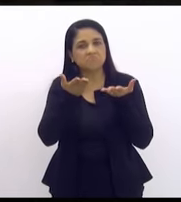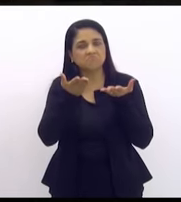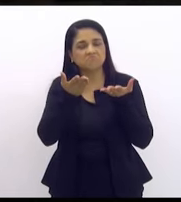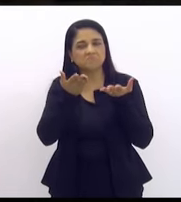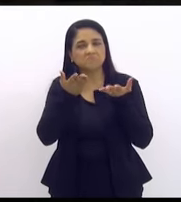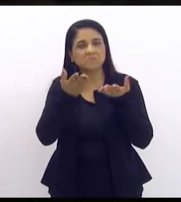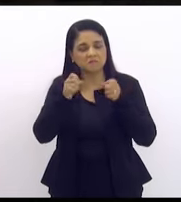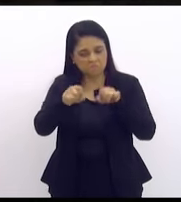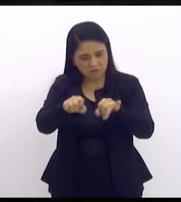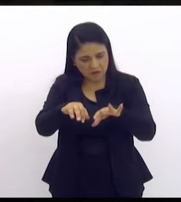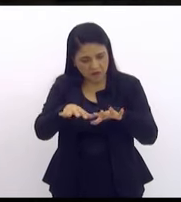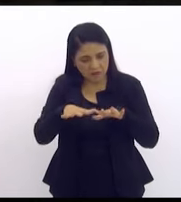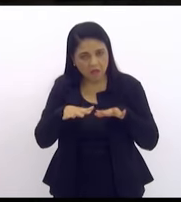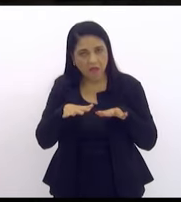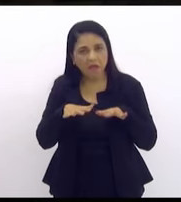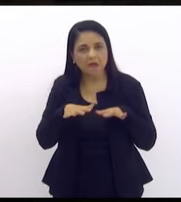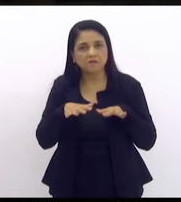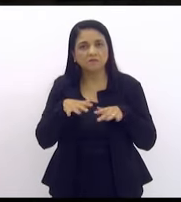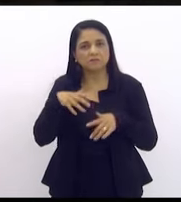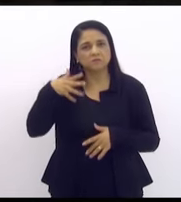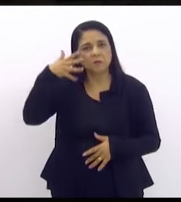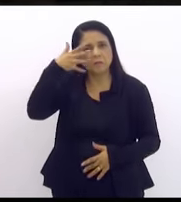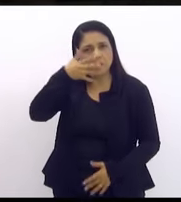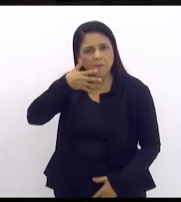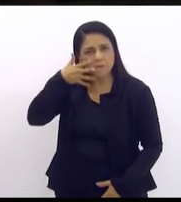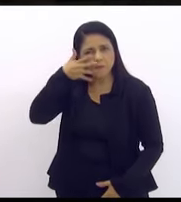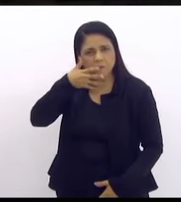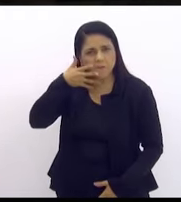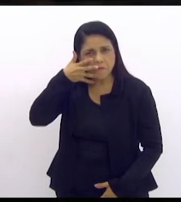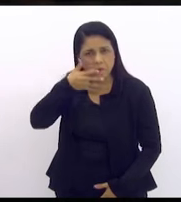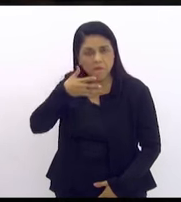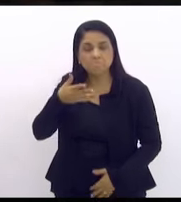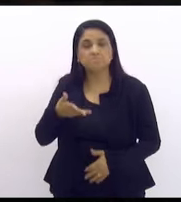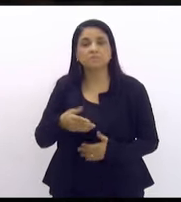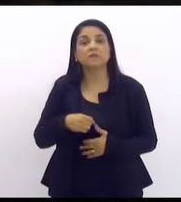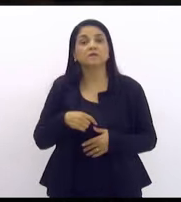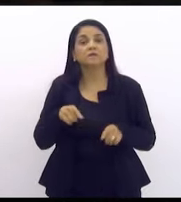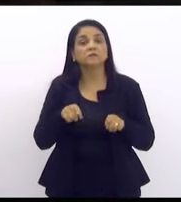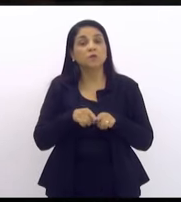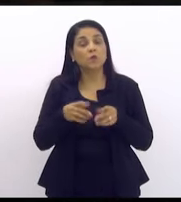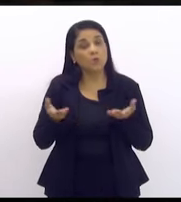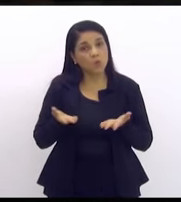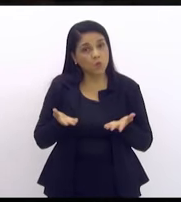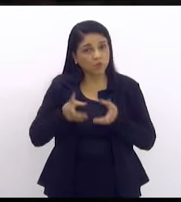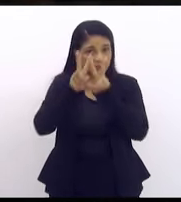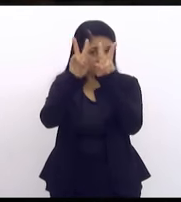nosso plenário aqui nas suas declarações. E vim falar um pouquinho sobre